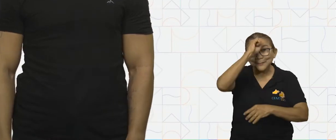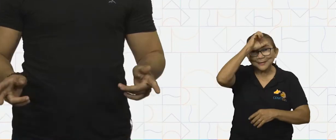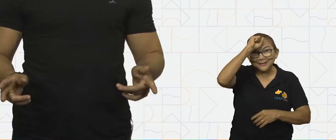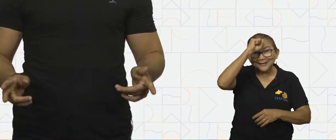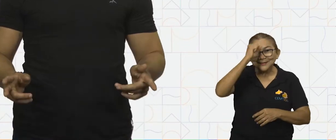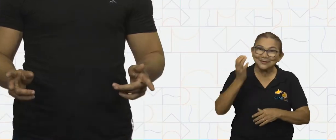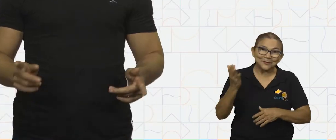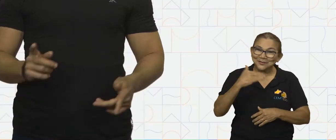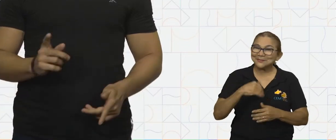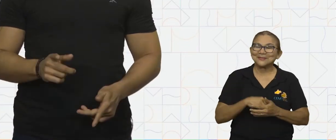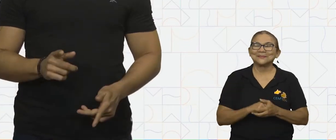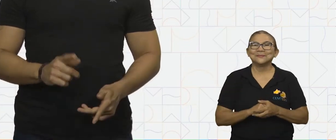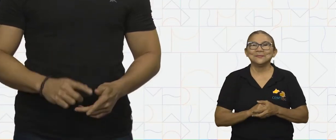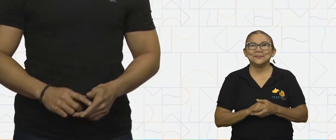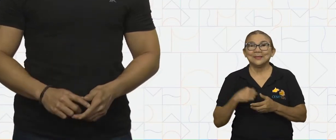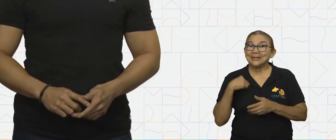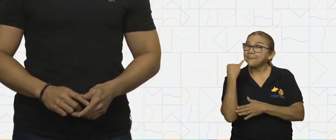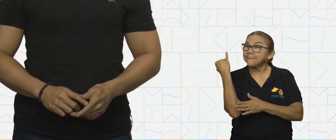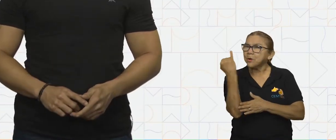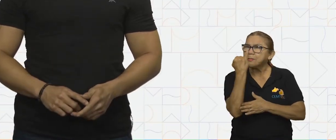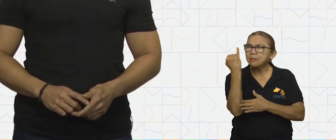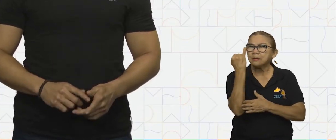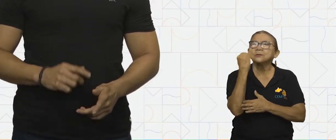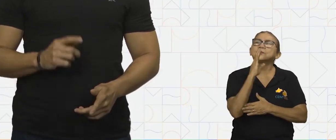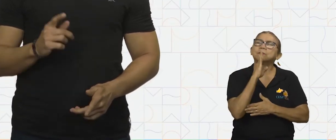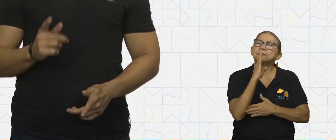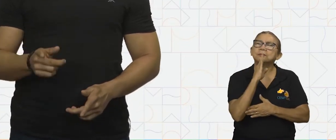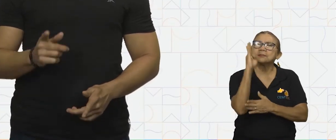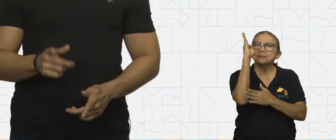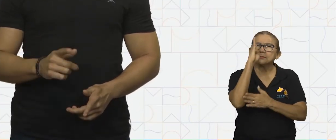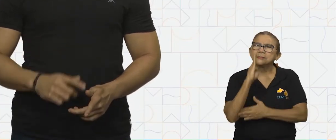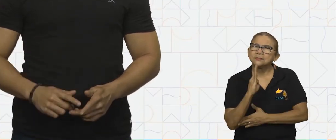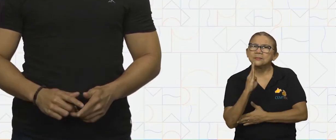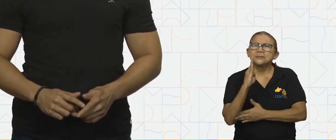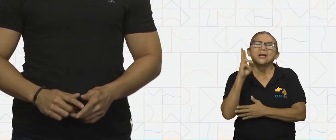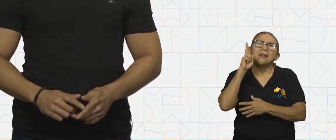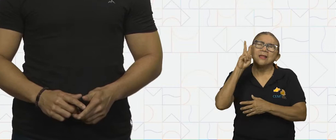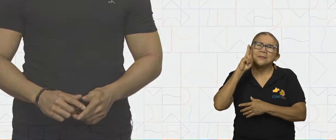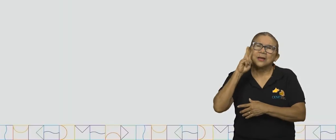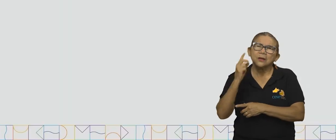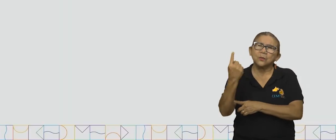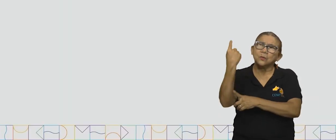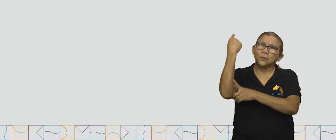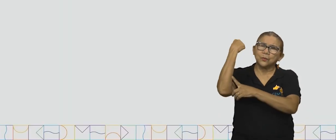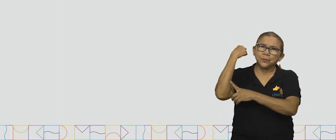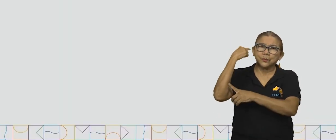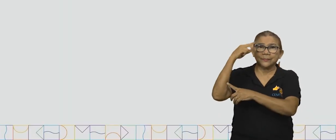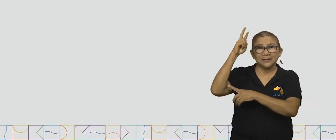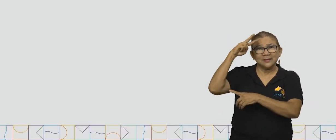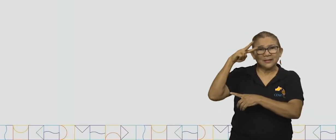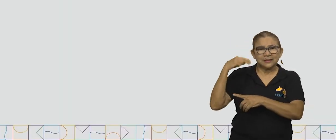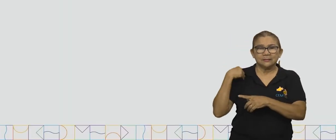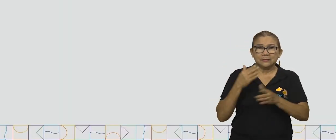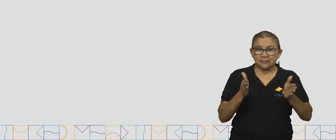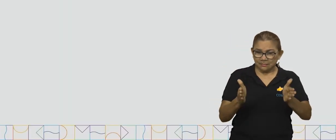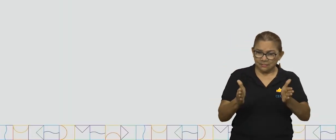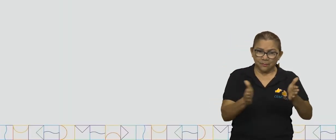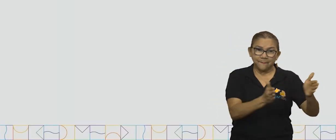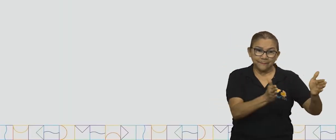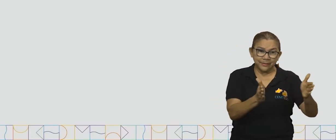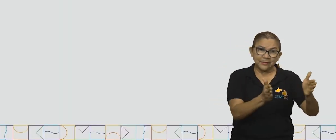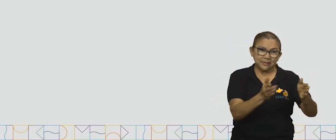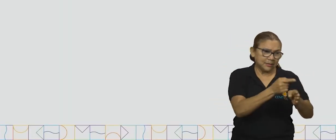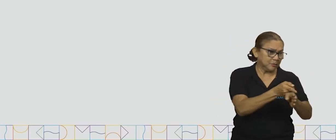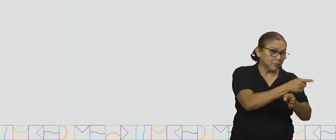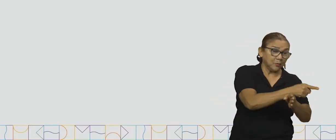vamos nessa! É importante, antes de conhecer o Brasil República, relembrar o que falamos sobre o Brasil. O período do Brasil pré-colonial, antes